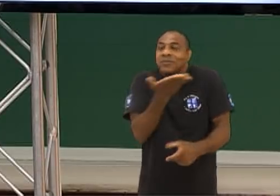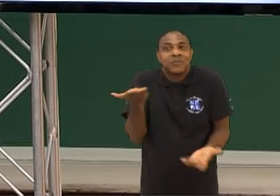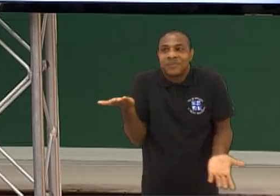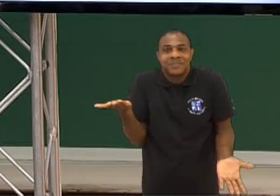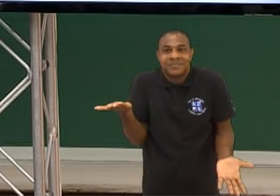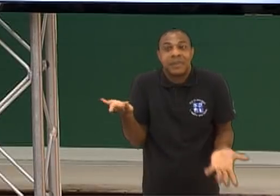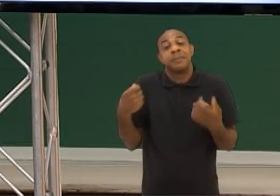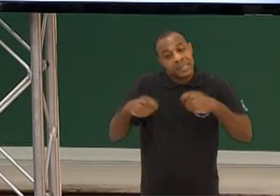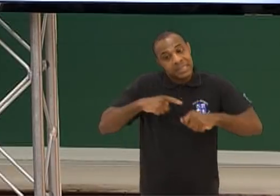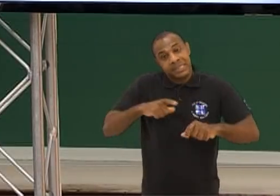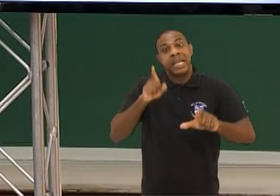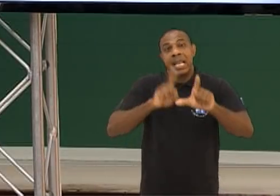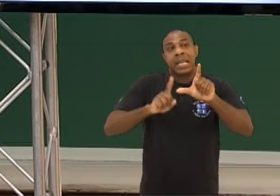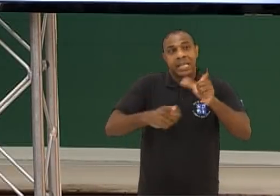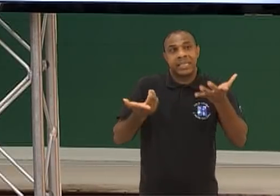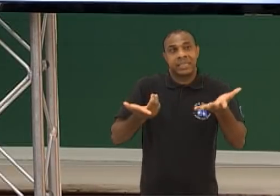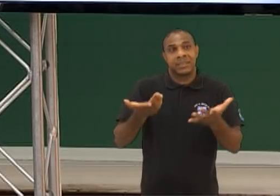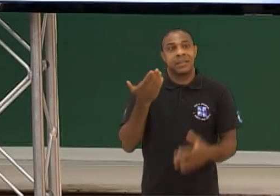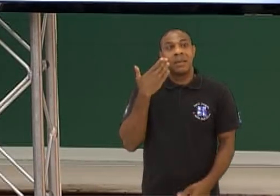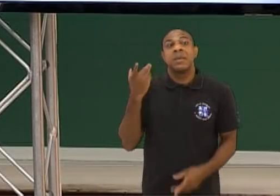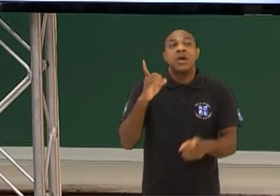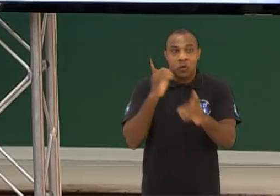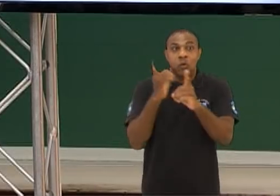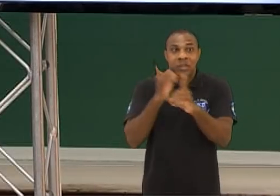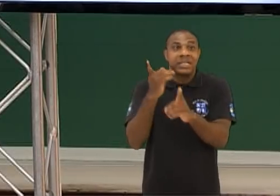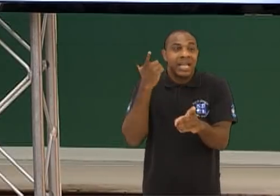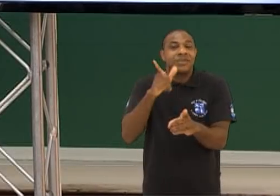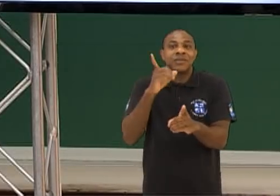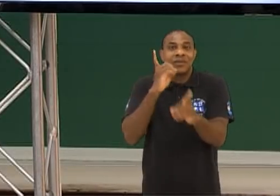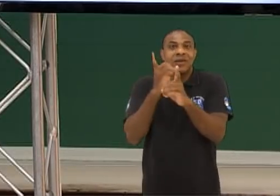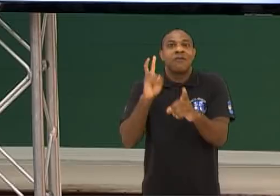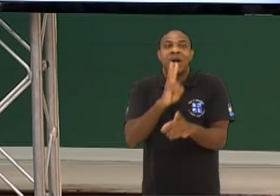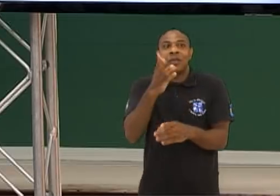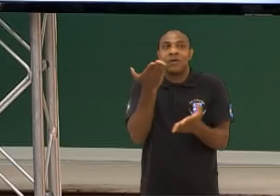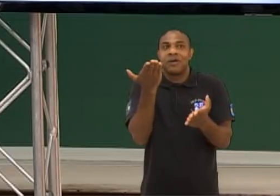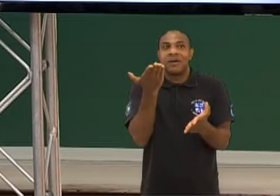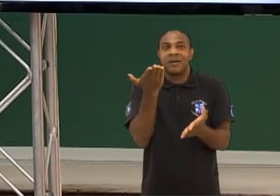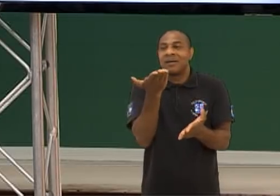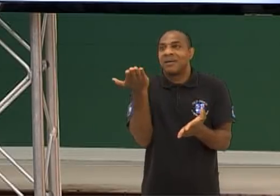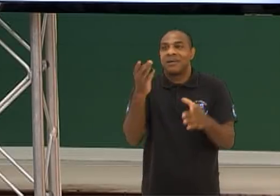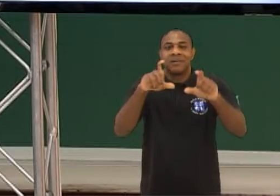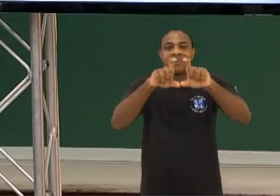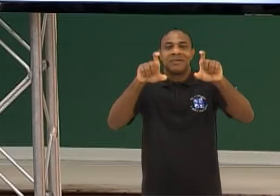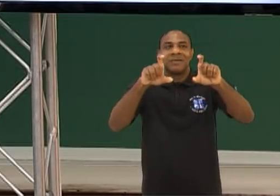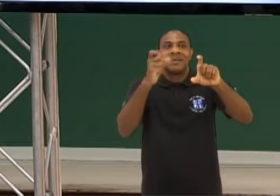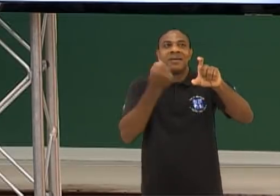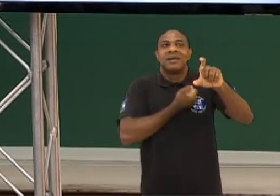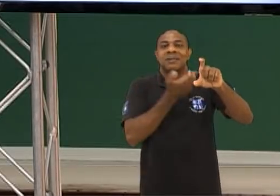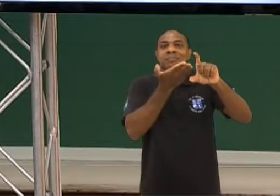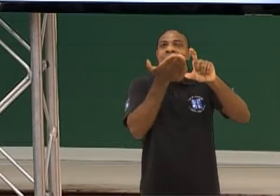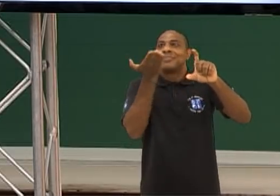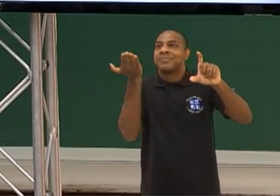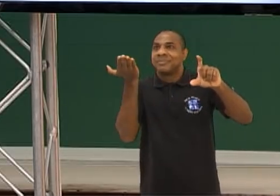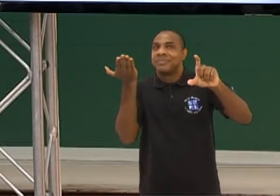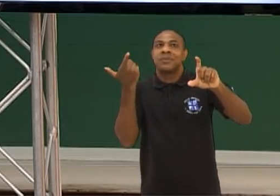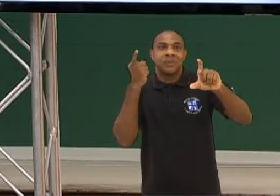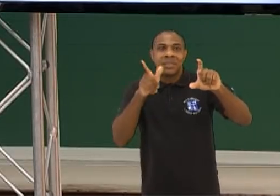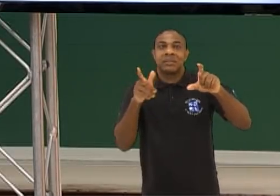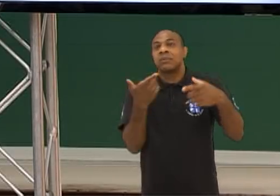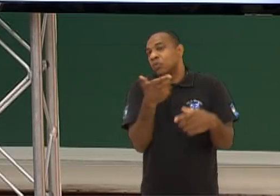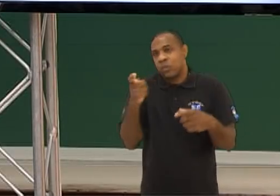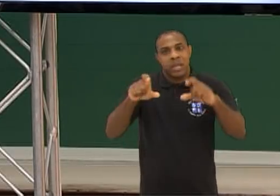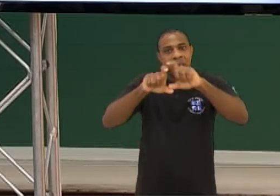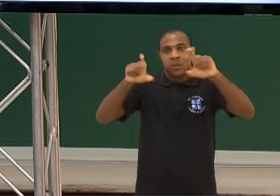descobrir o valor dele. Aqui é 9, aqui é 1, aqui é 2, aqui é 8, consigo somar, né? Então, não é